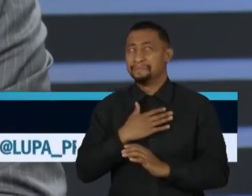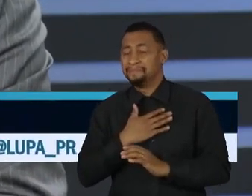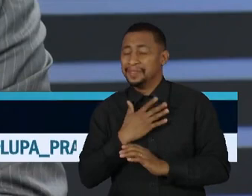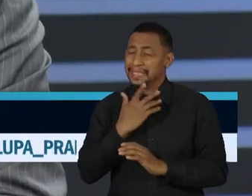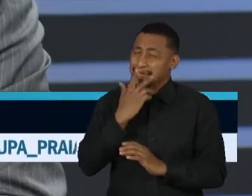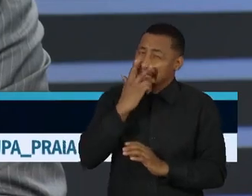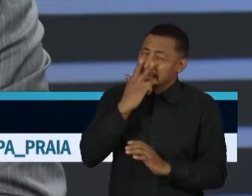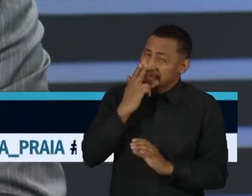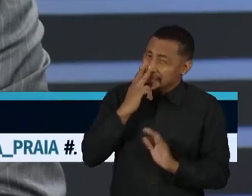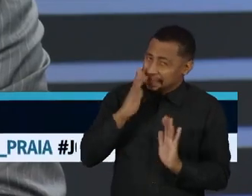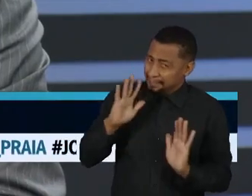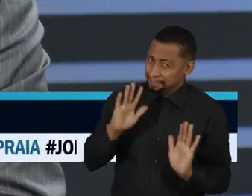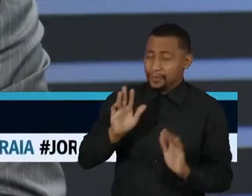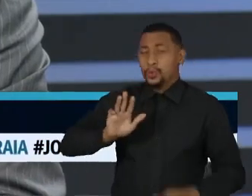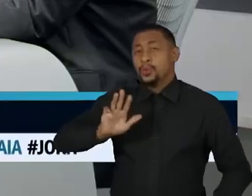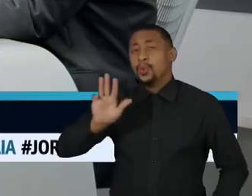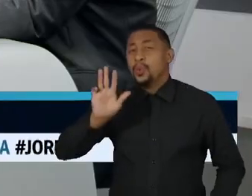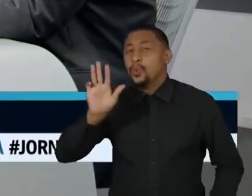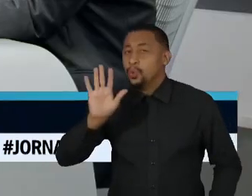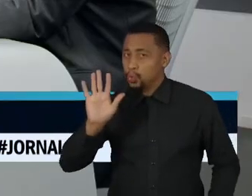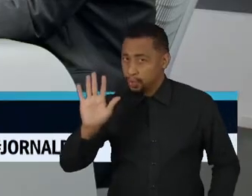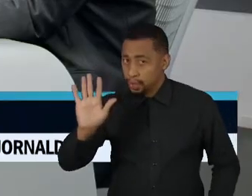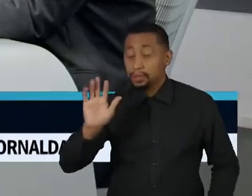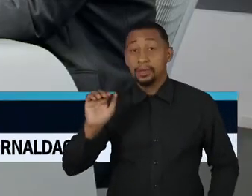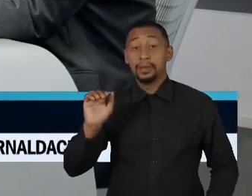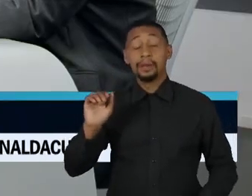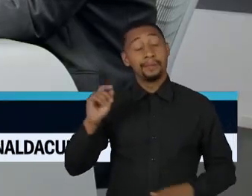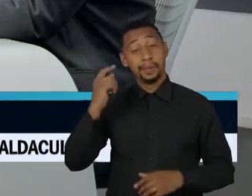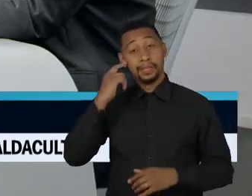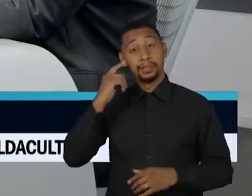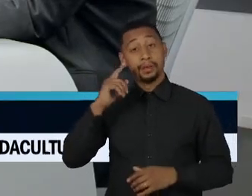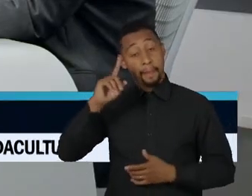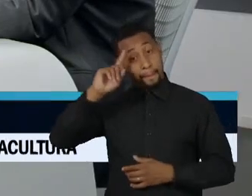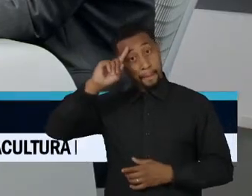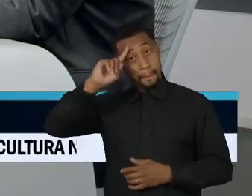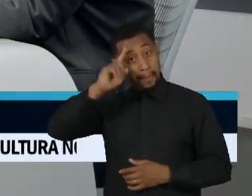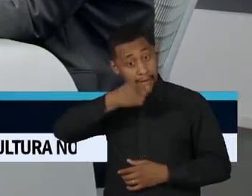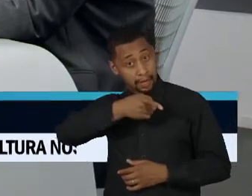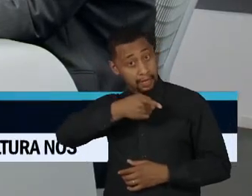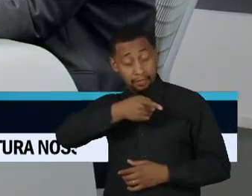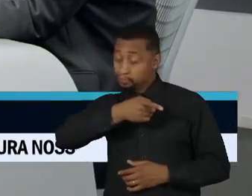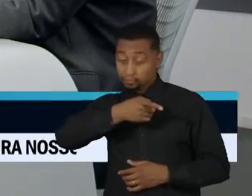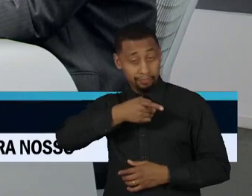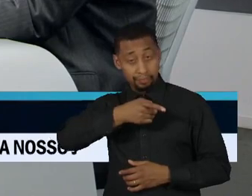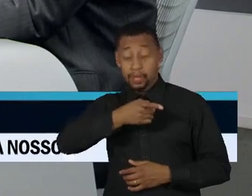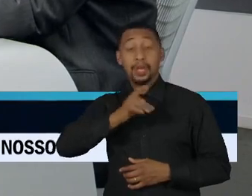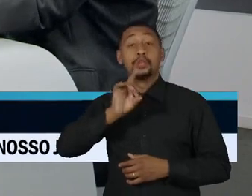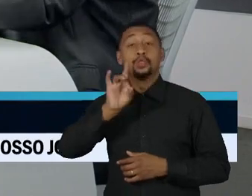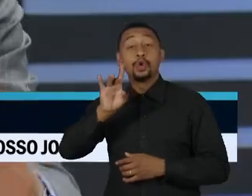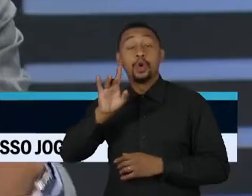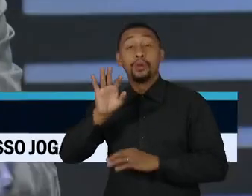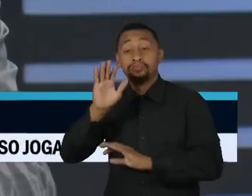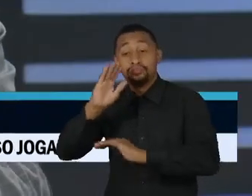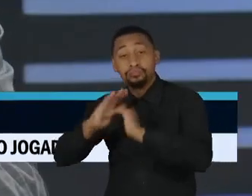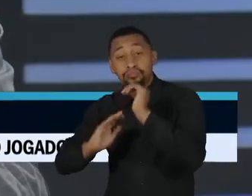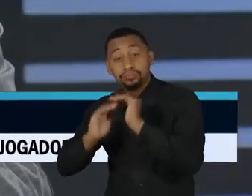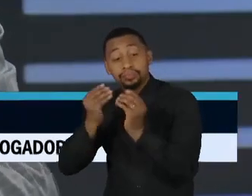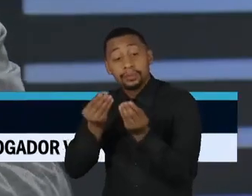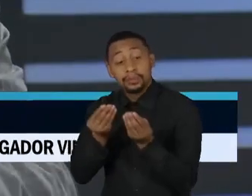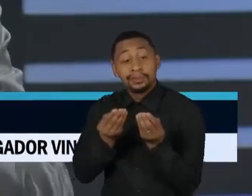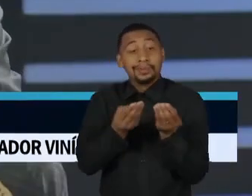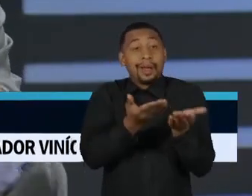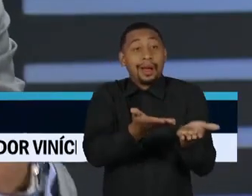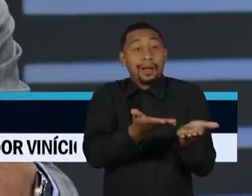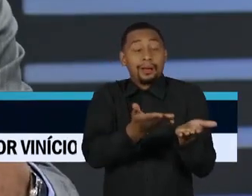Lula reconheceu que você delega a tarefa, mas você não delega comando, não é? Organização. Então, essas